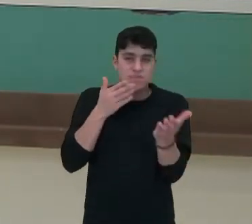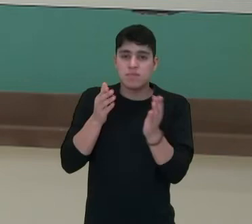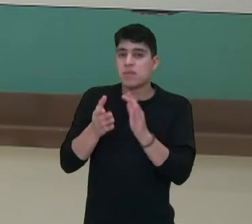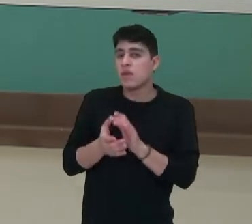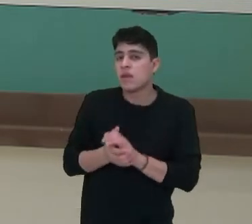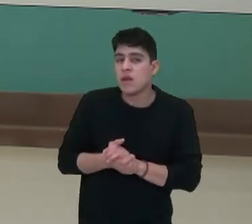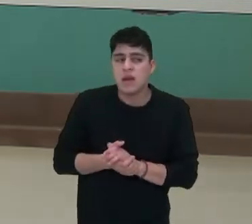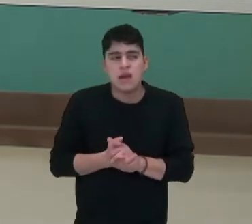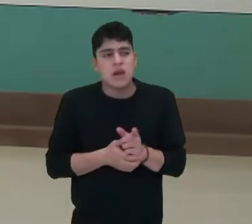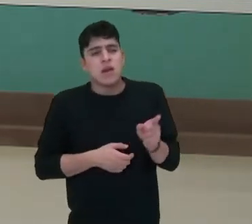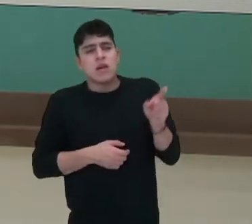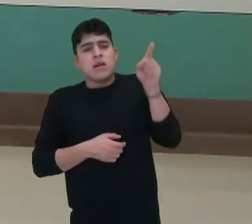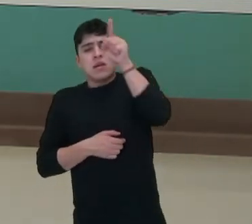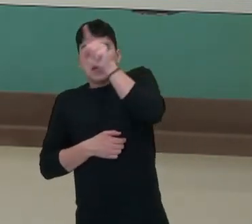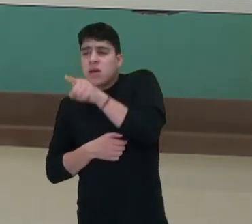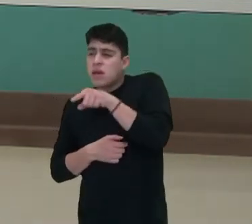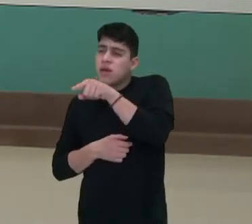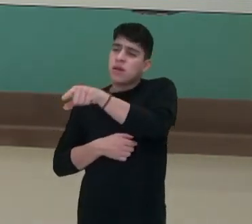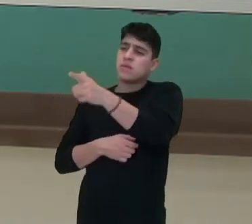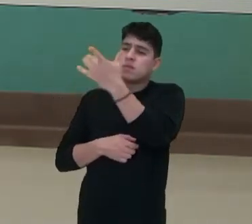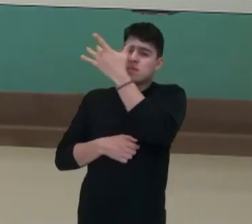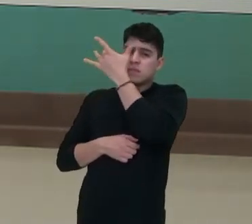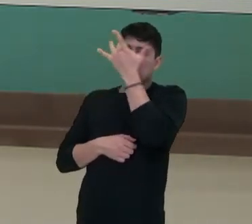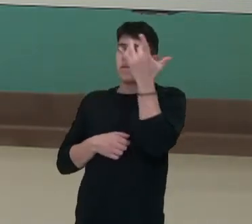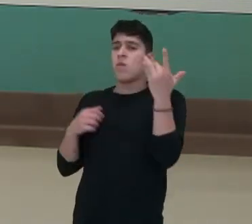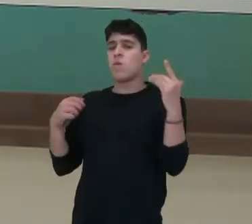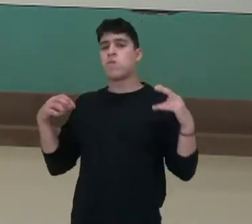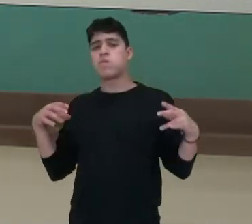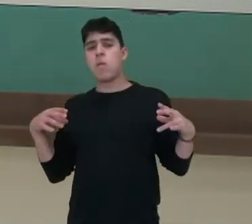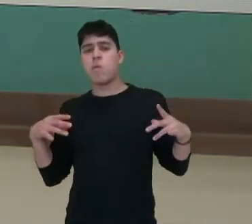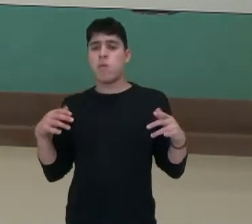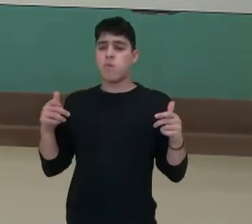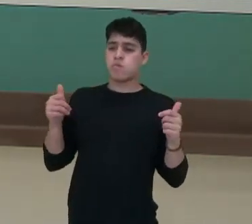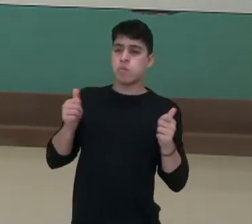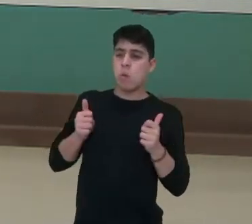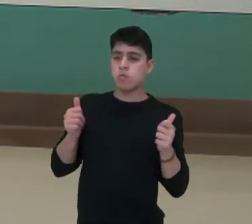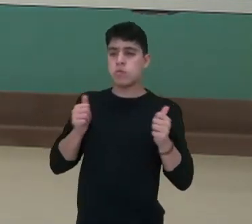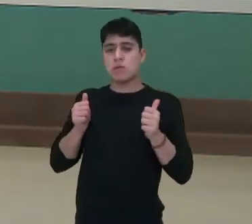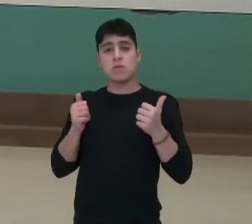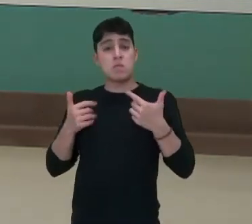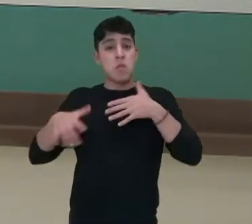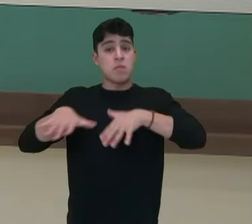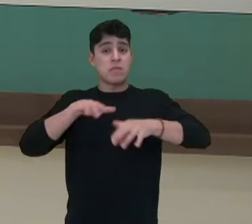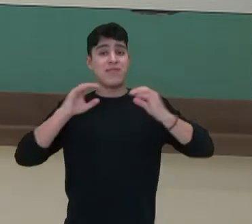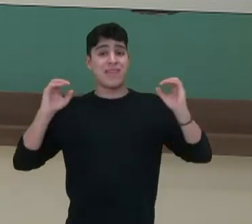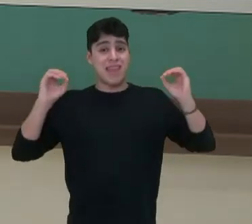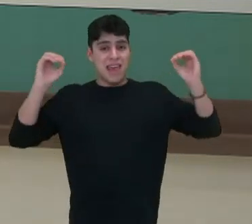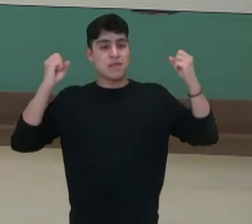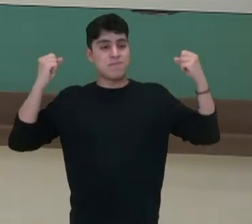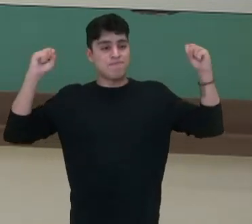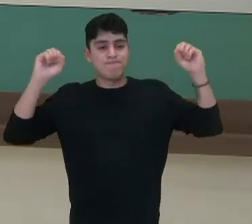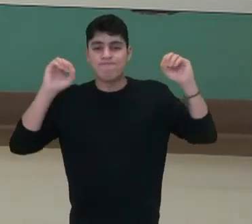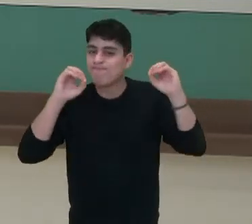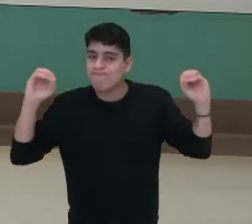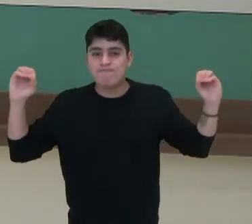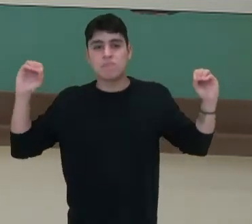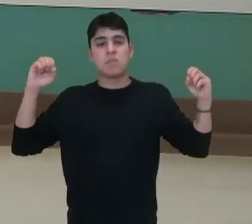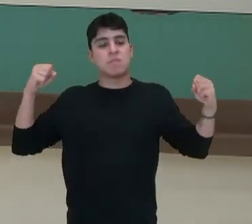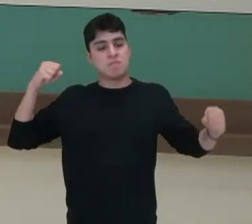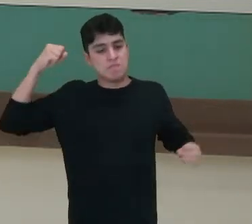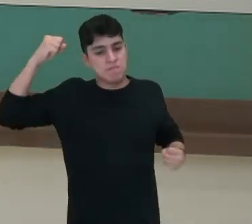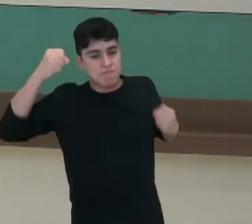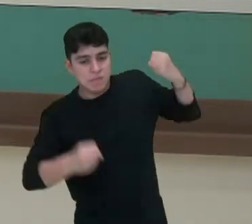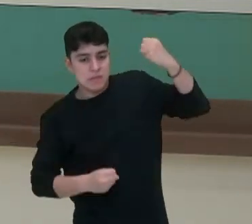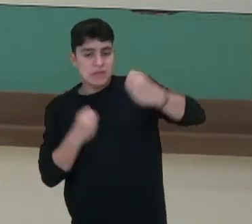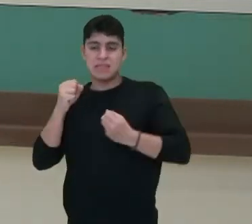não pratica uma atividade física, que não se move, que não pedala, que não chuta uma bola, que